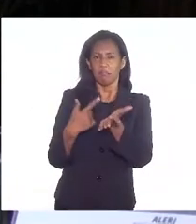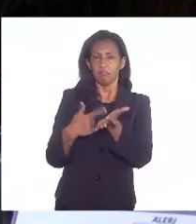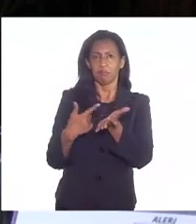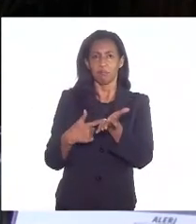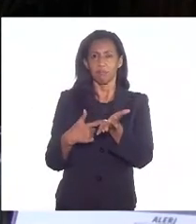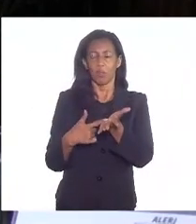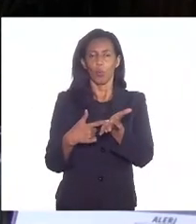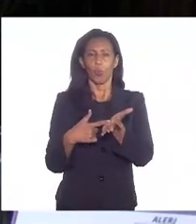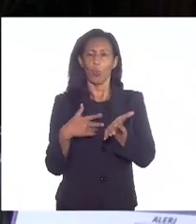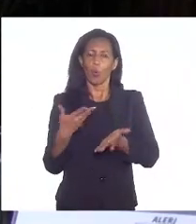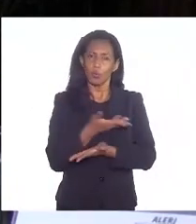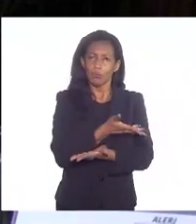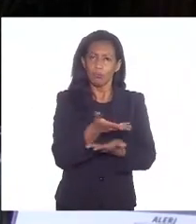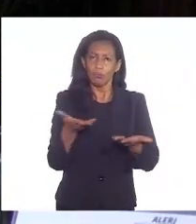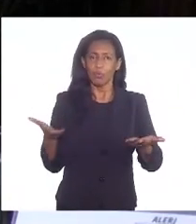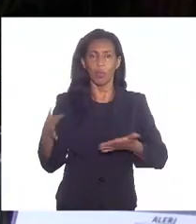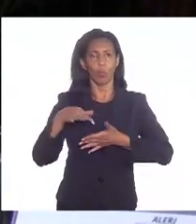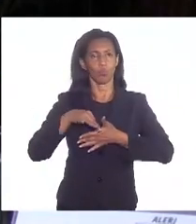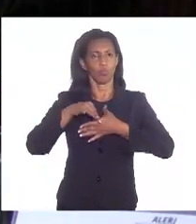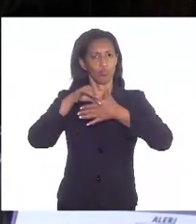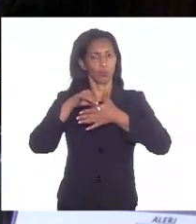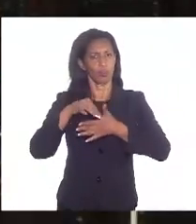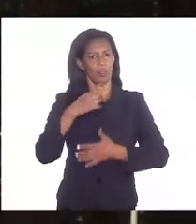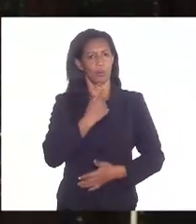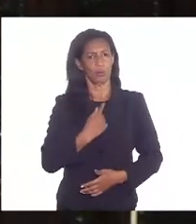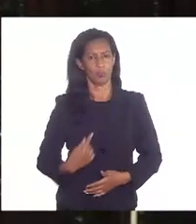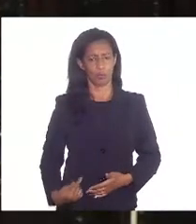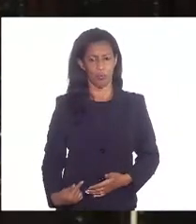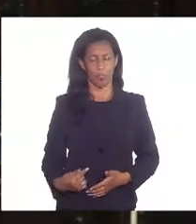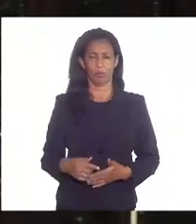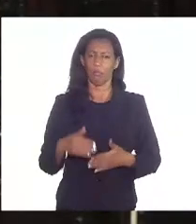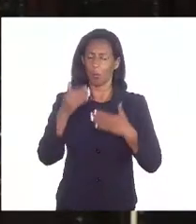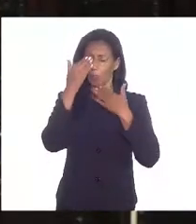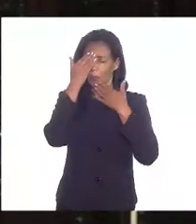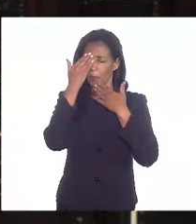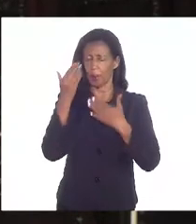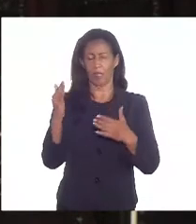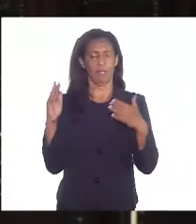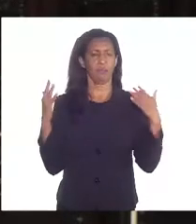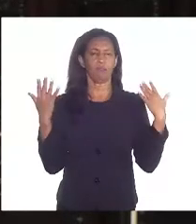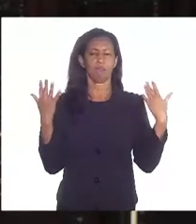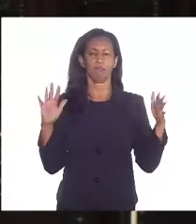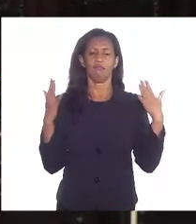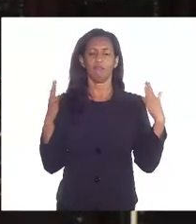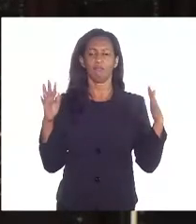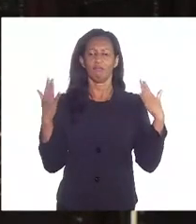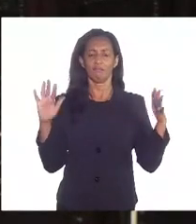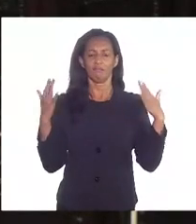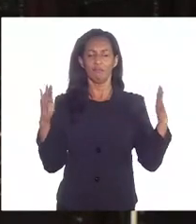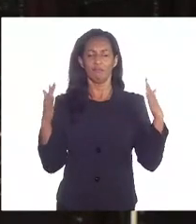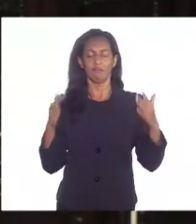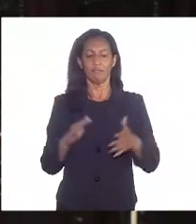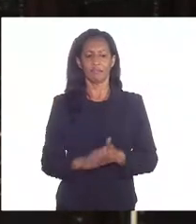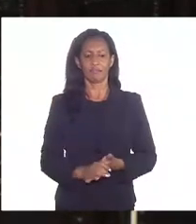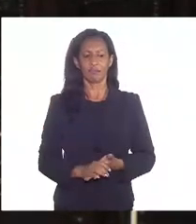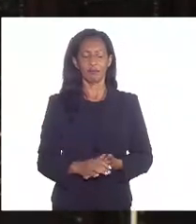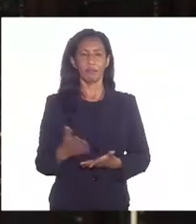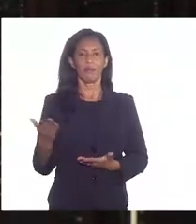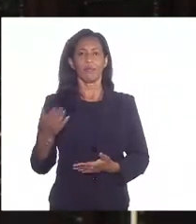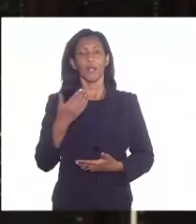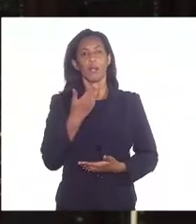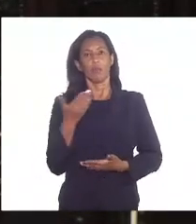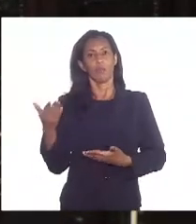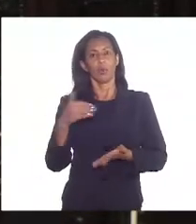com vossas excelências e autoridades aqui presentes. Obrigado. Obrigado, doutor Dirceu. Com a palavra ao